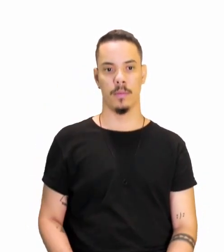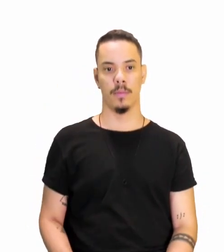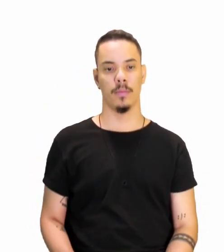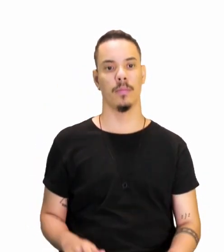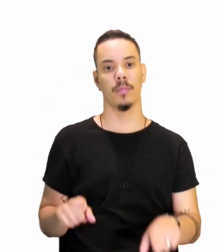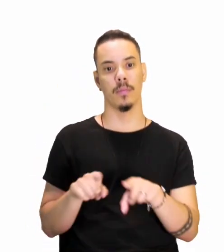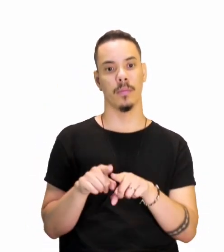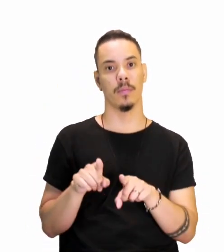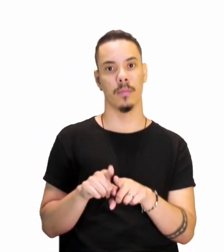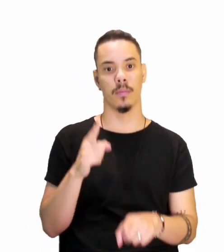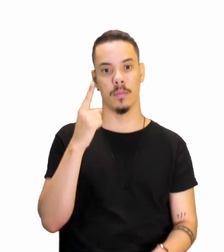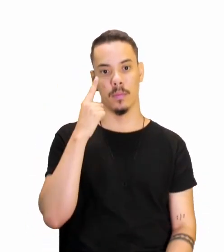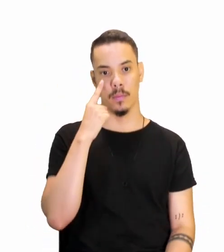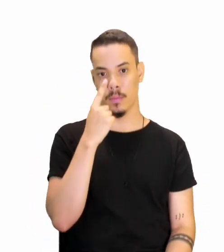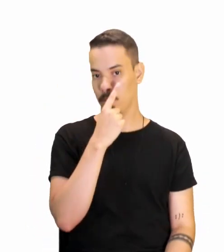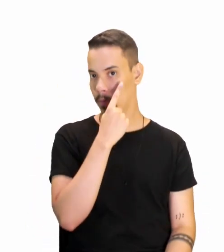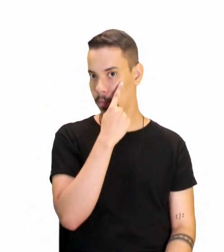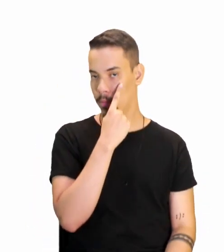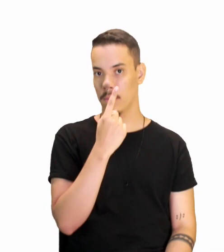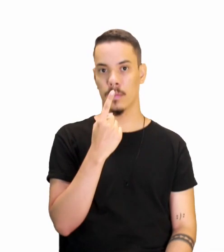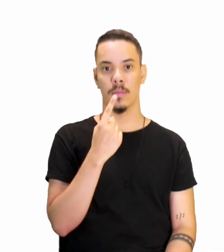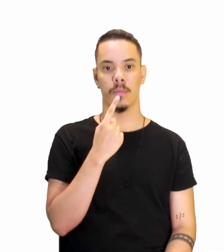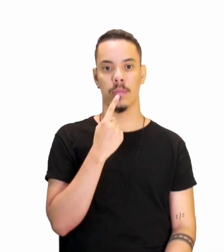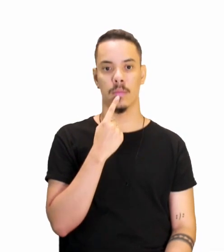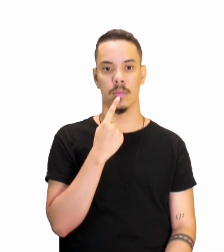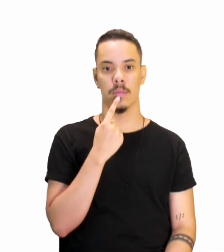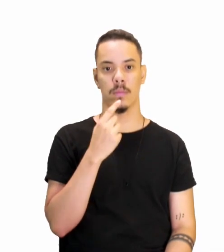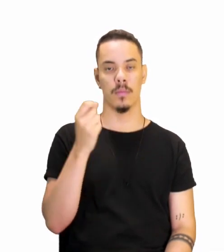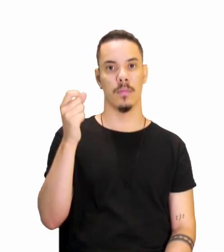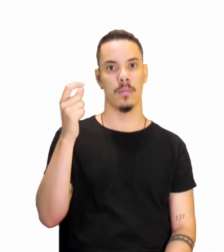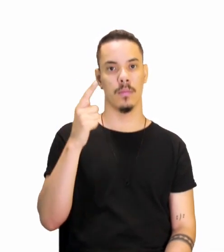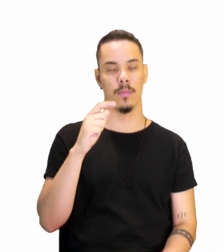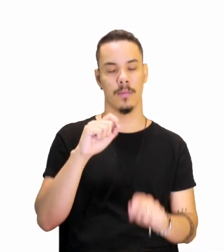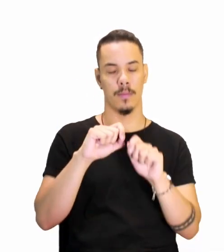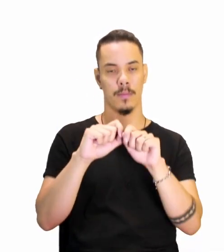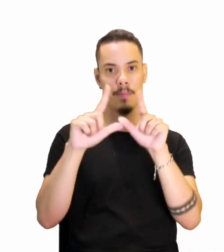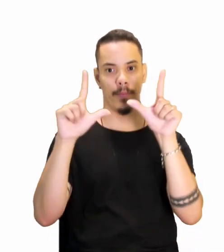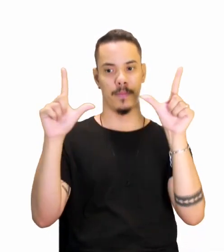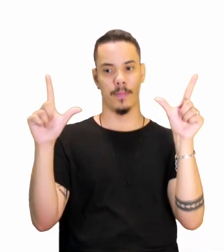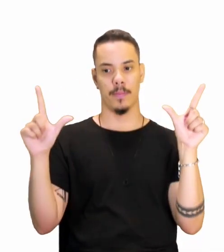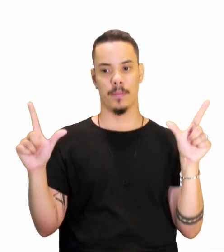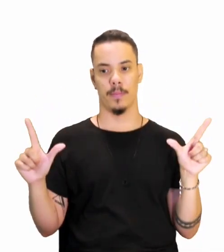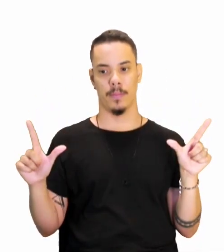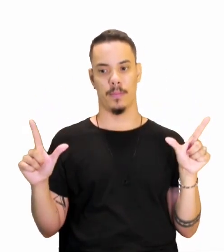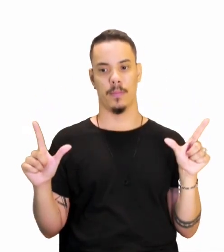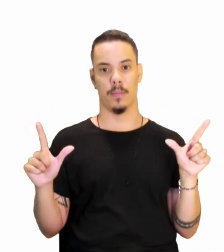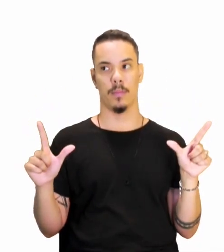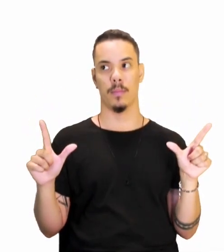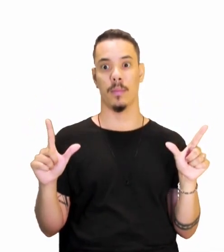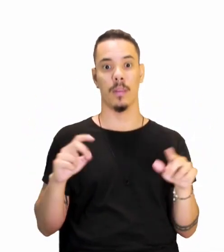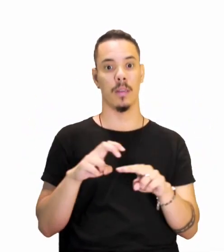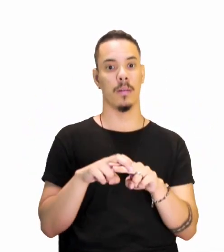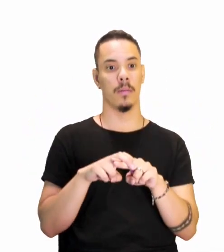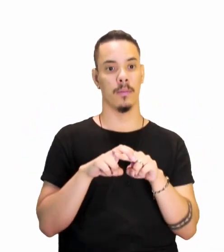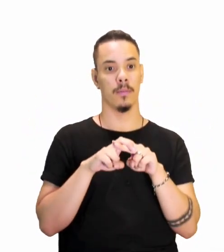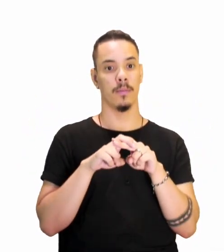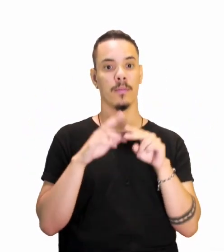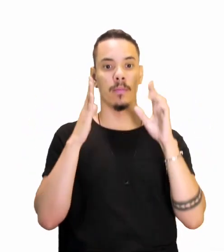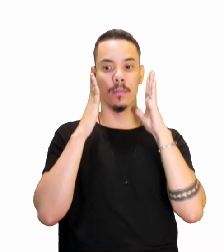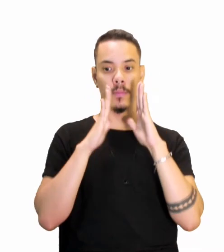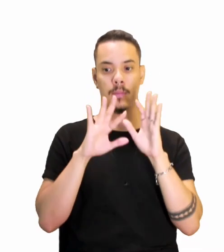teus olhos e boca o sol e o dia, enquanto com